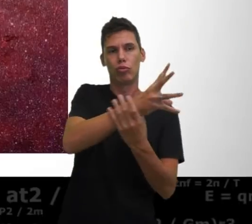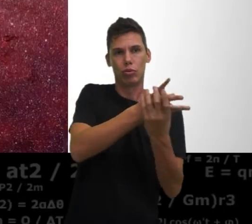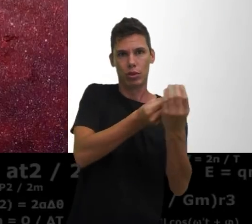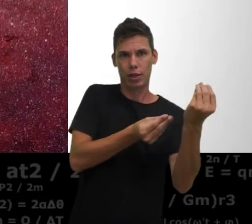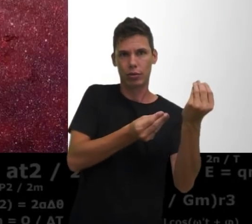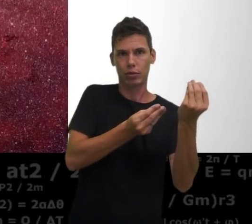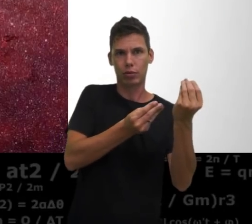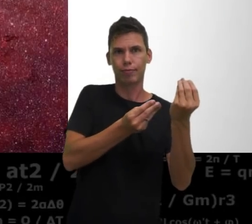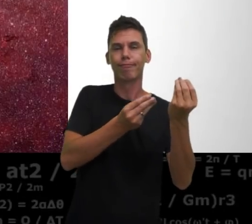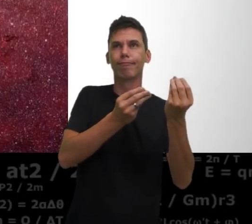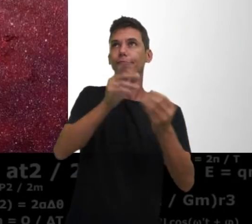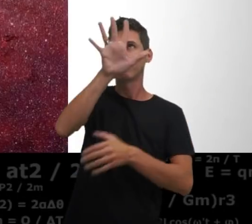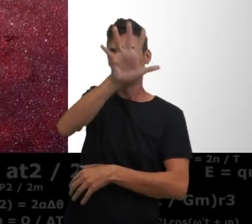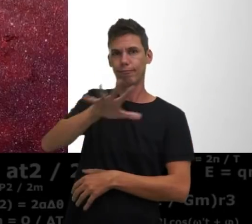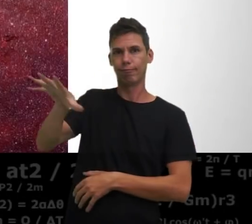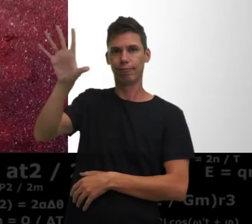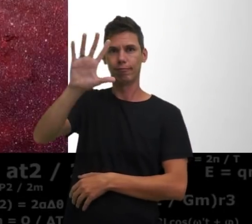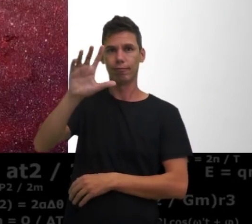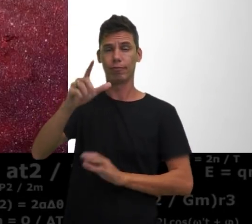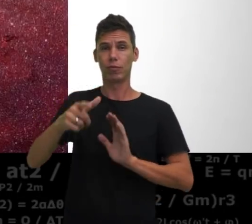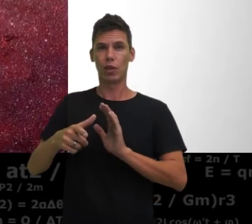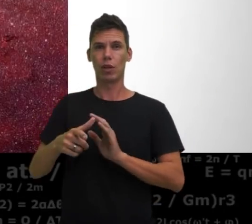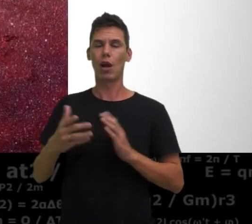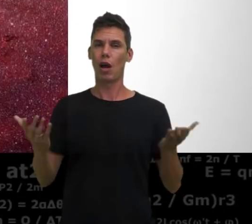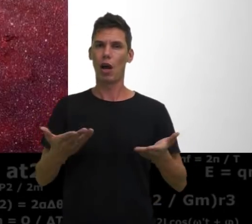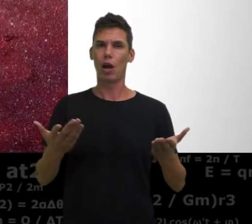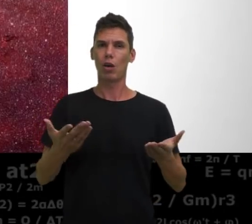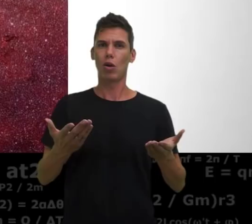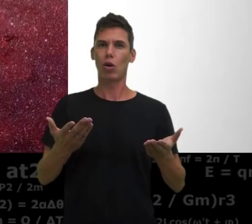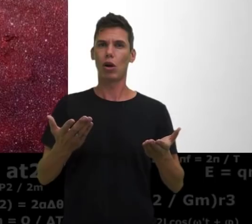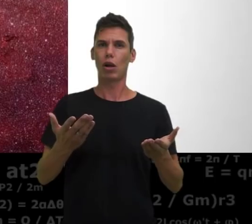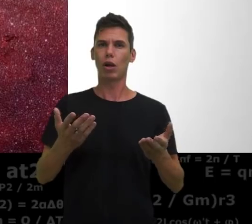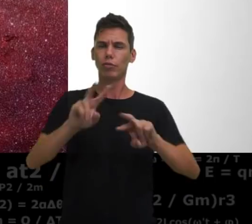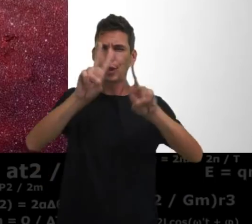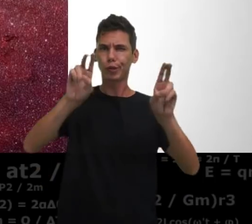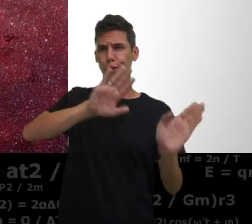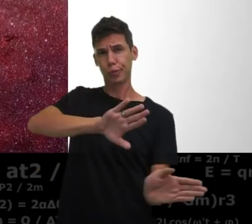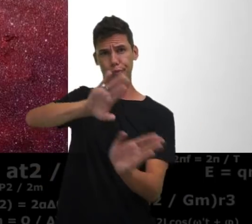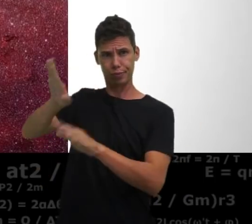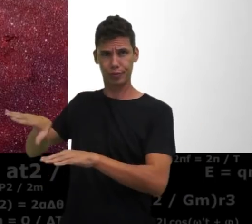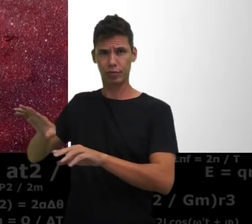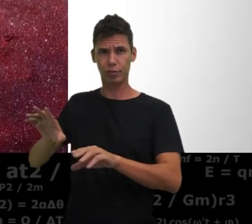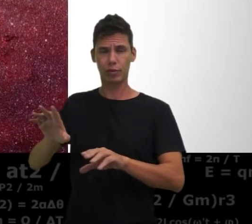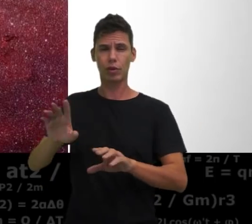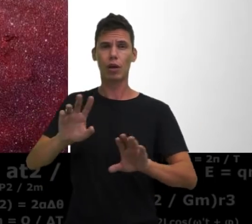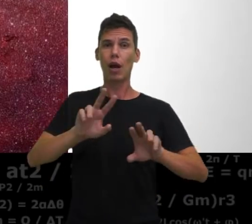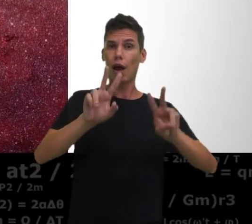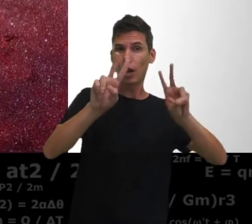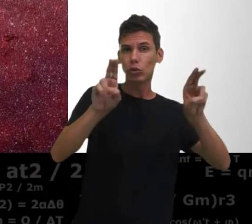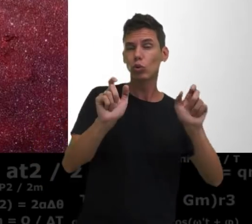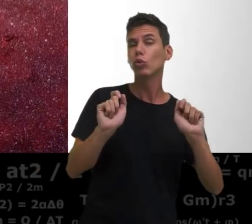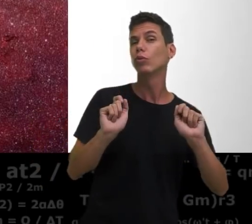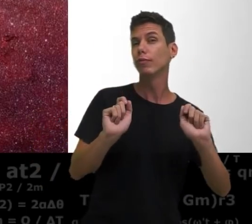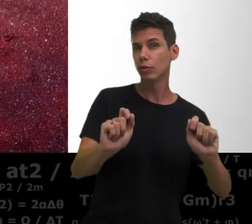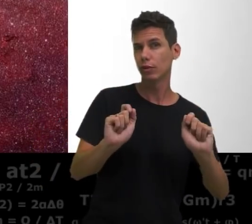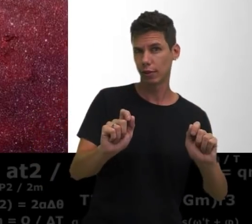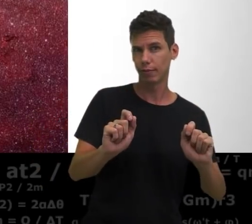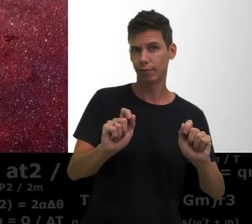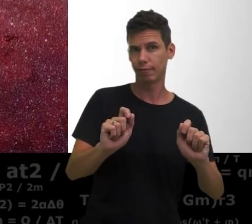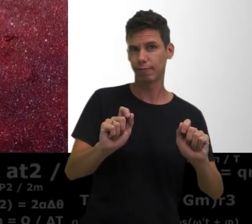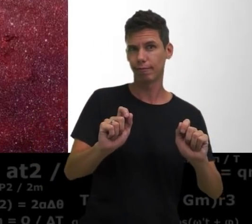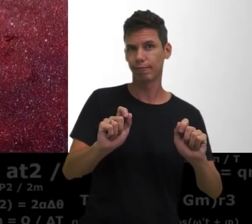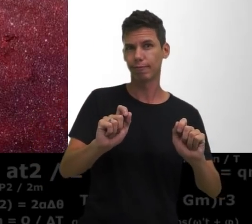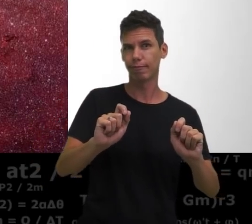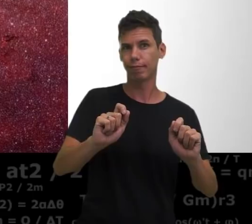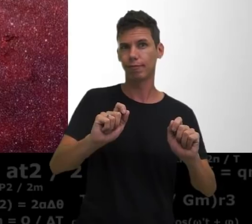tá? Continuando aqui, antes de falar de outro tipo de buraco negro, agora eu vou mudar de assunto, vou falar de outra coisa,